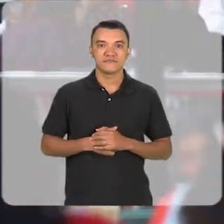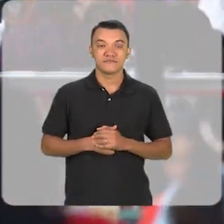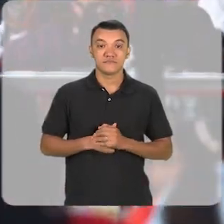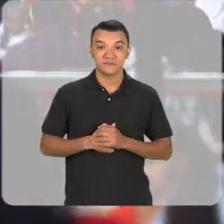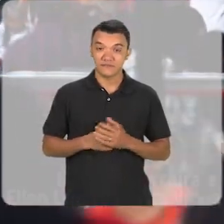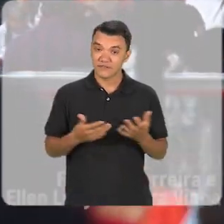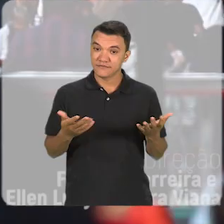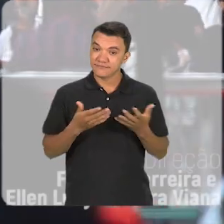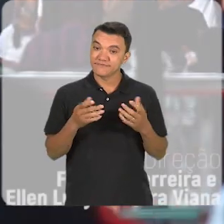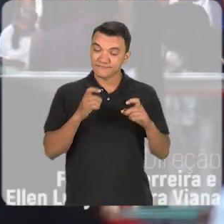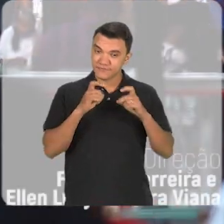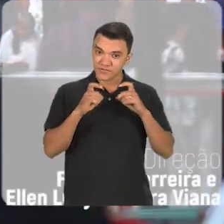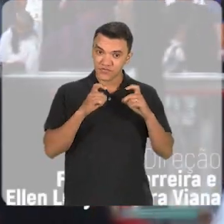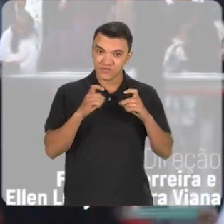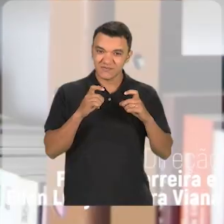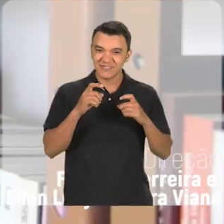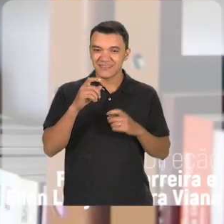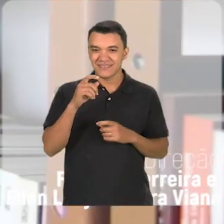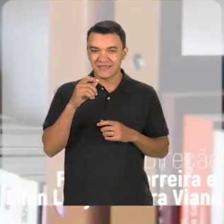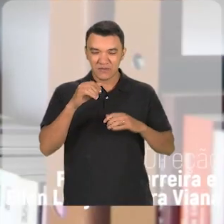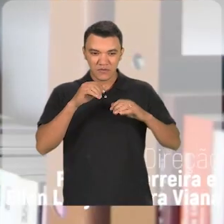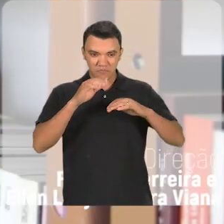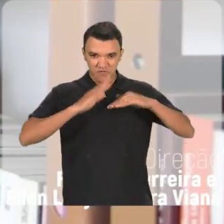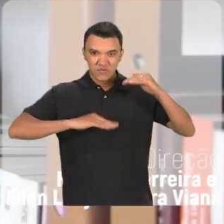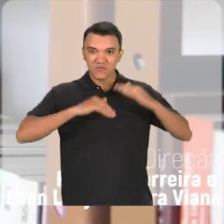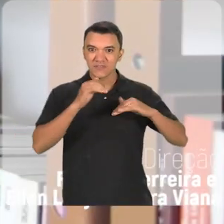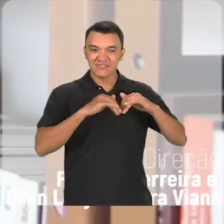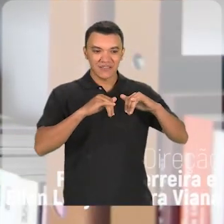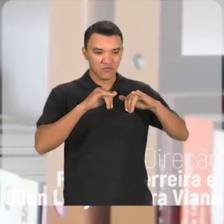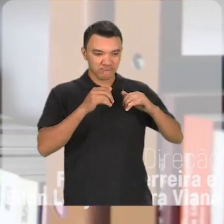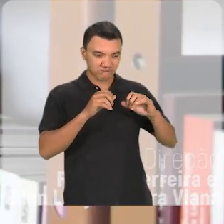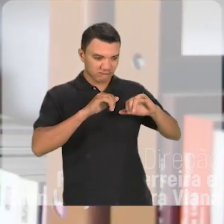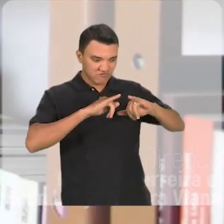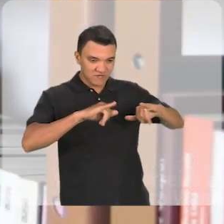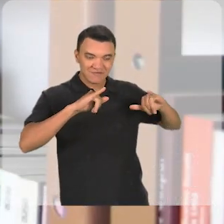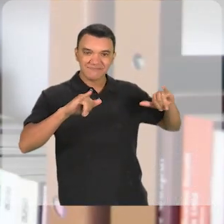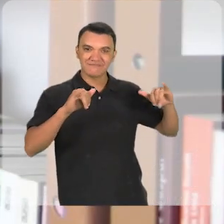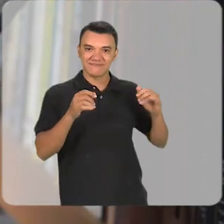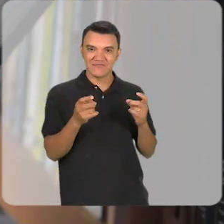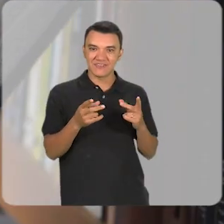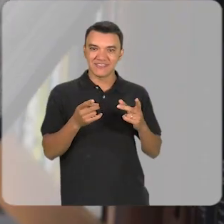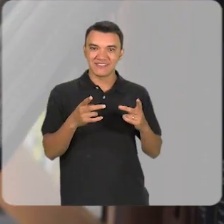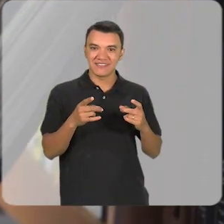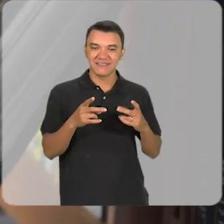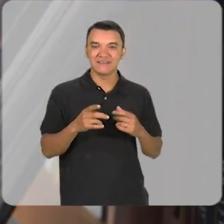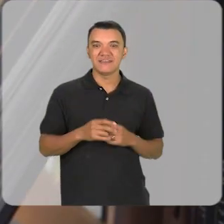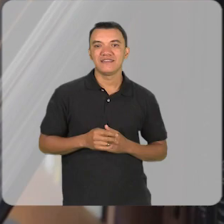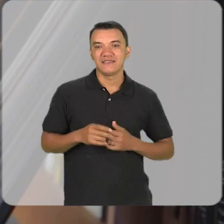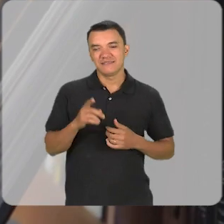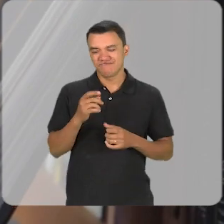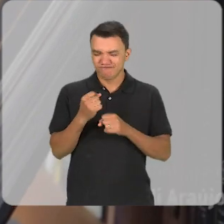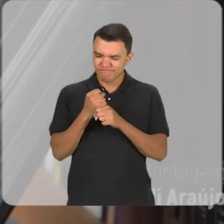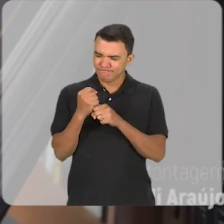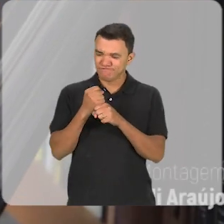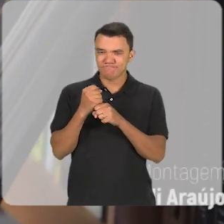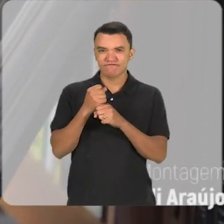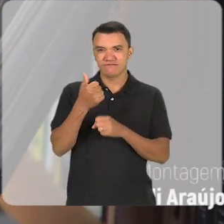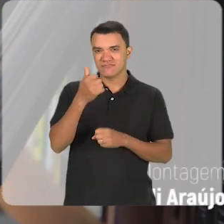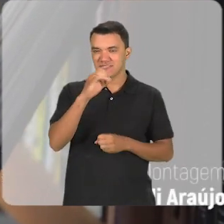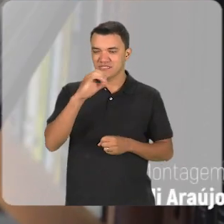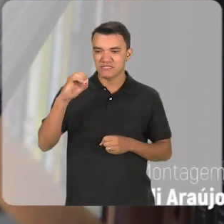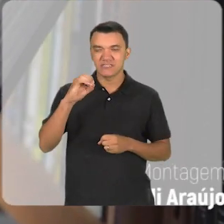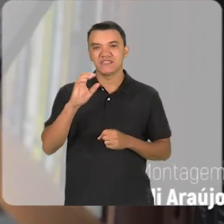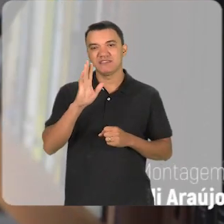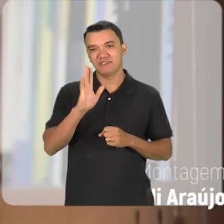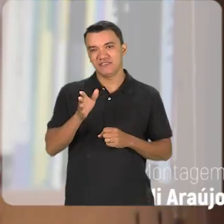Vamos falar um pouco dos pregoeiros e das pregoeiras nessa atividade centenária que nós já temos